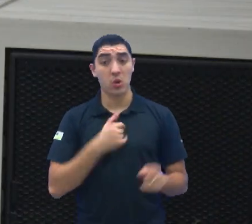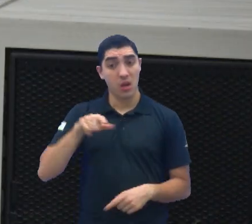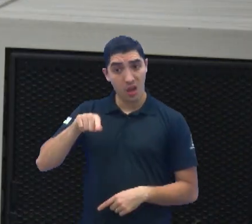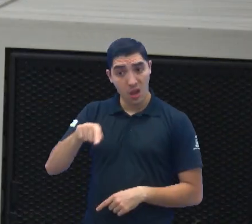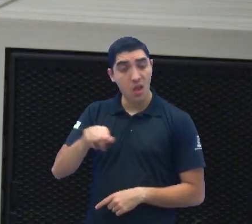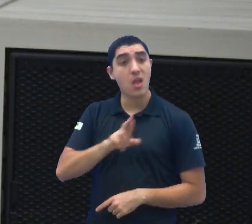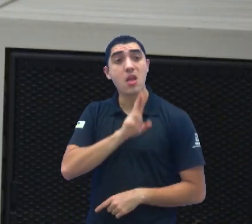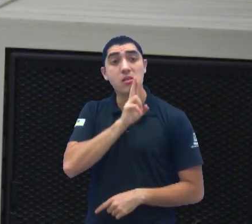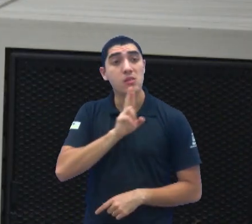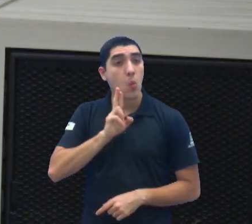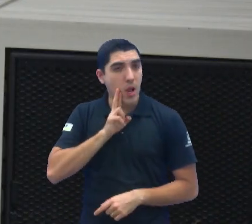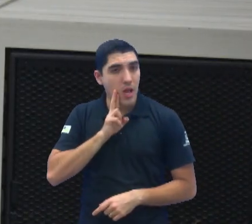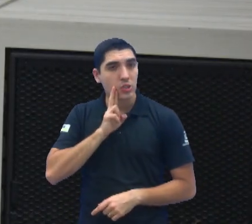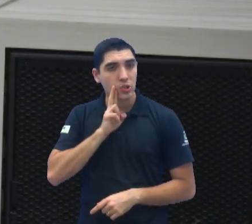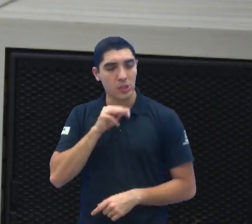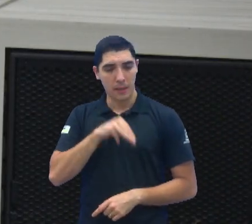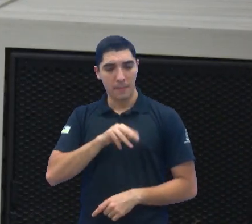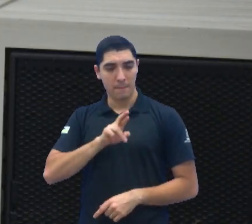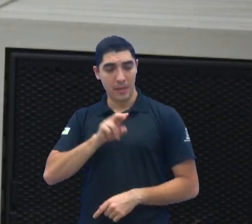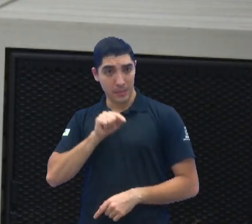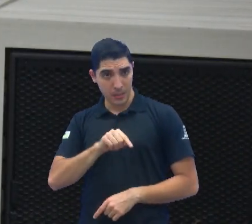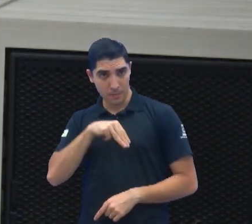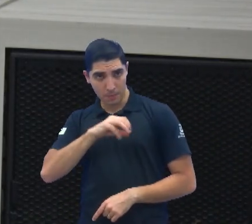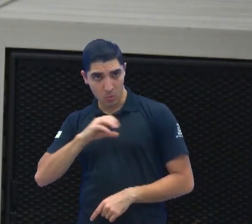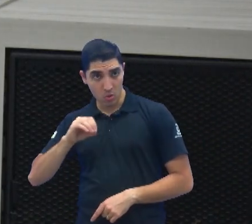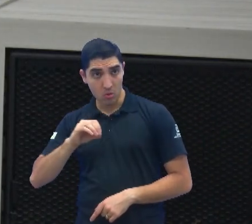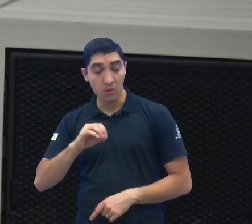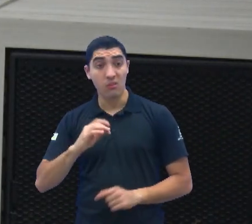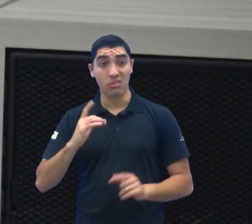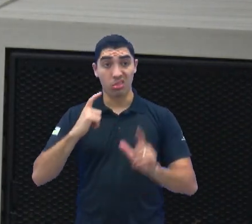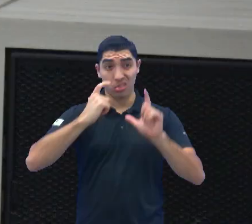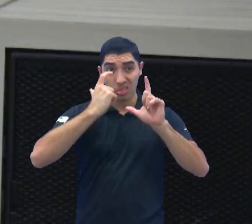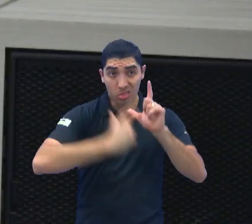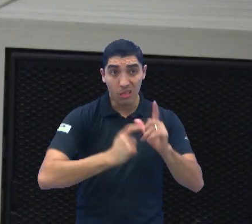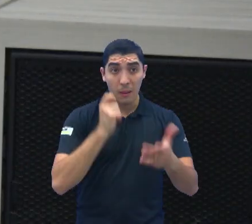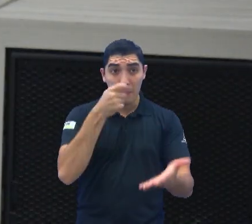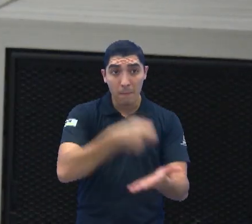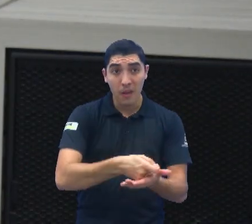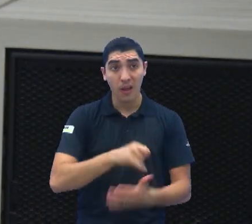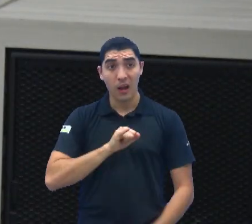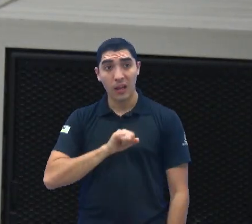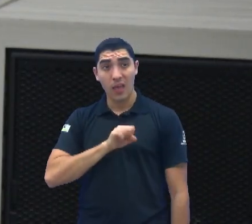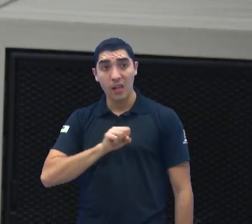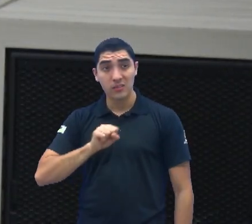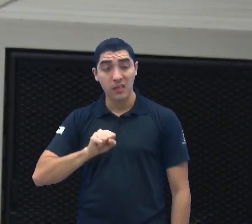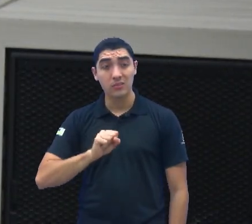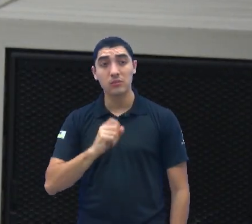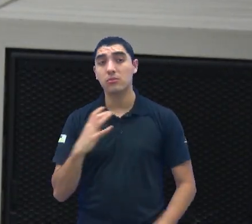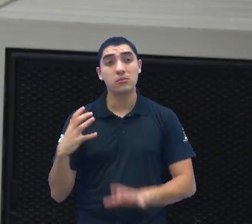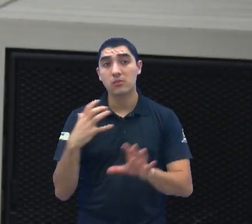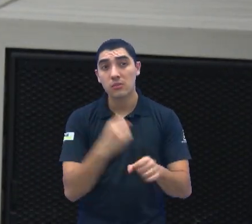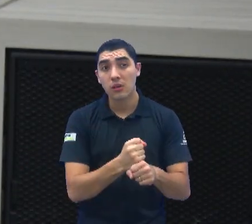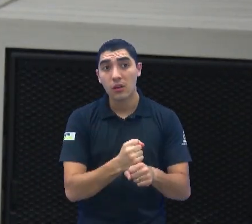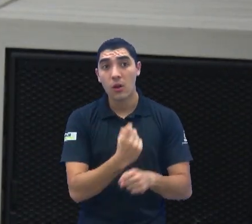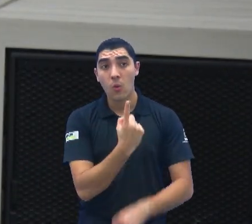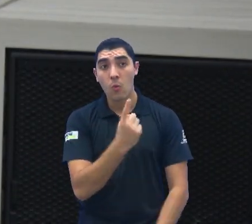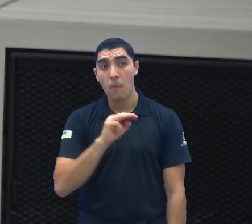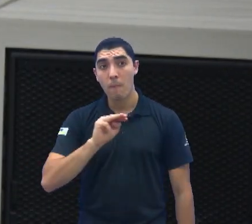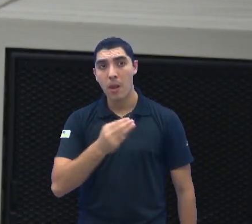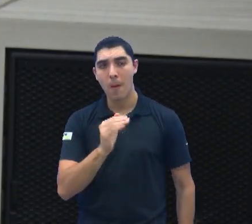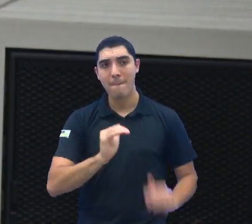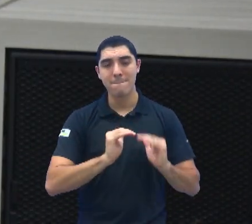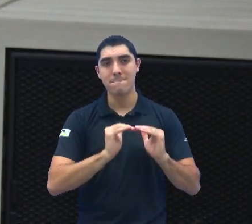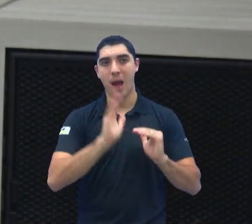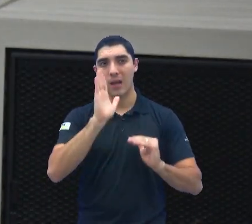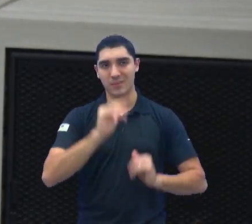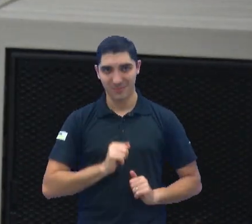deve mais de 1 milhão só em questão de ISS para o nosso município, né? E que a tributação